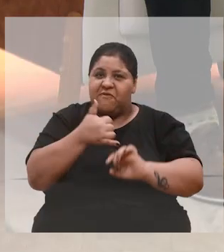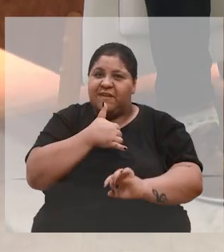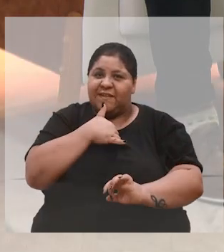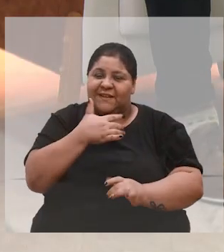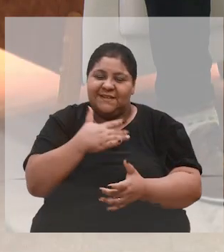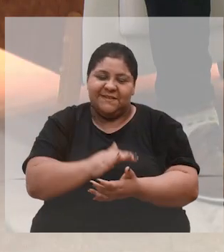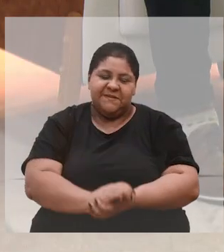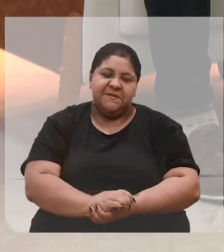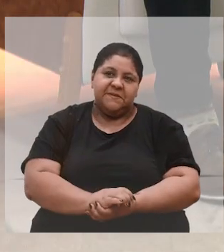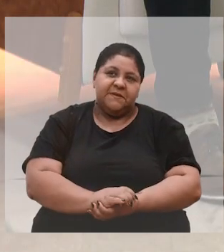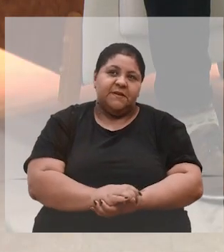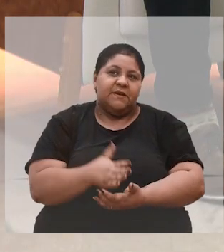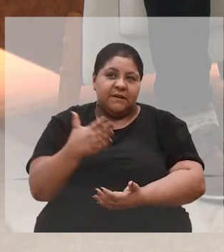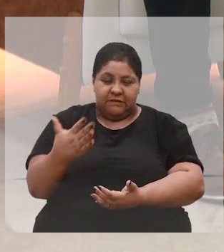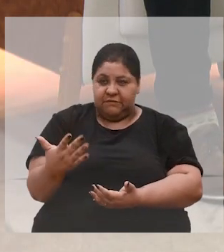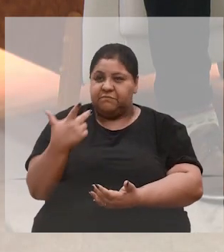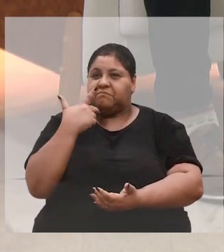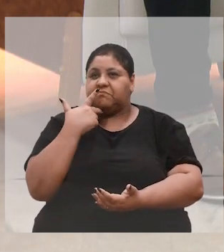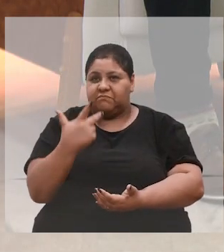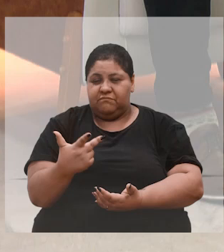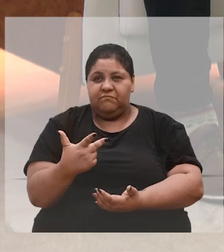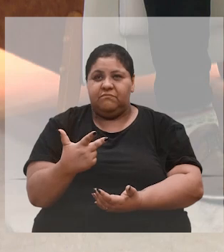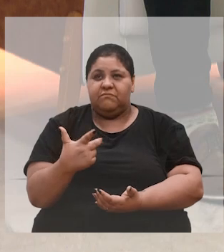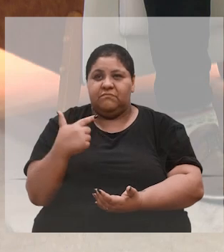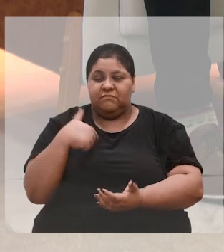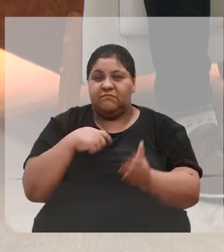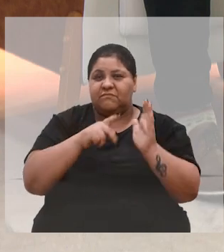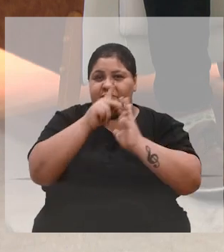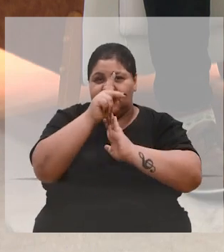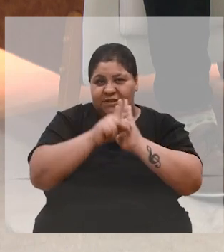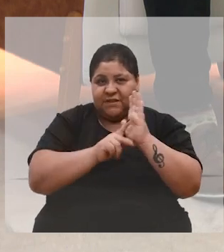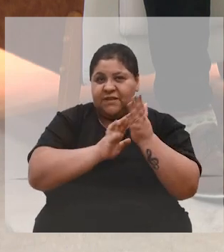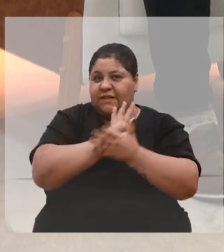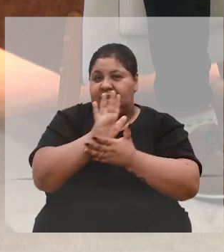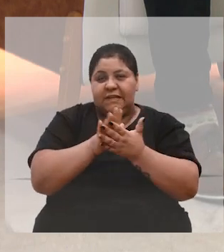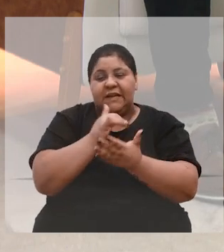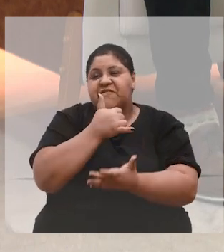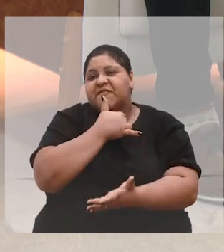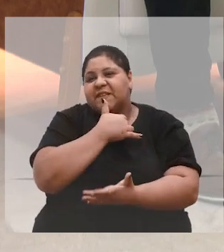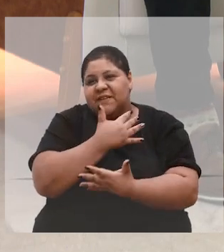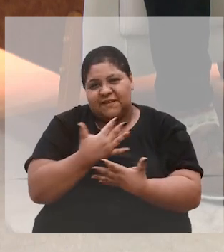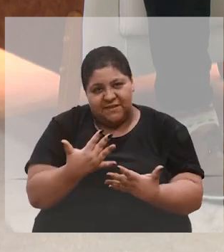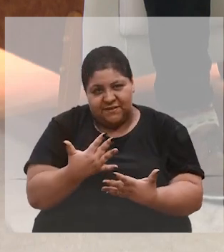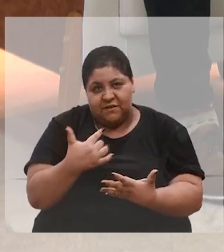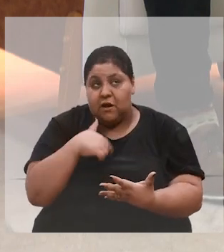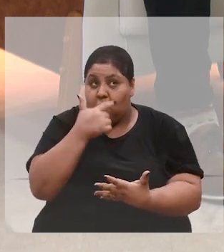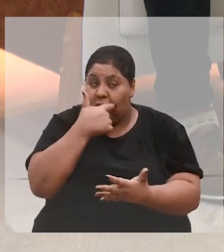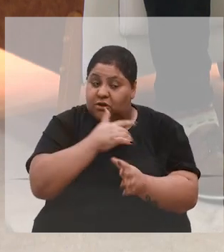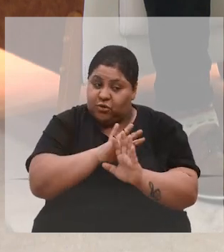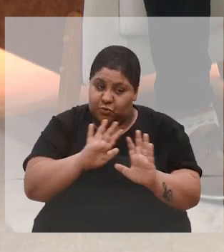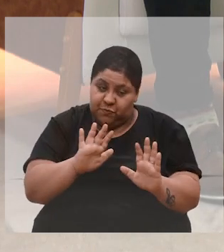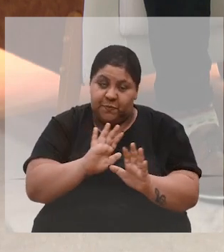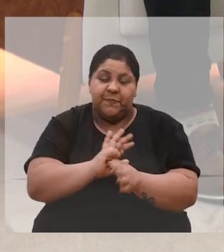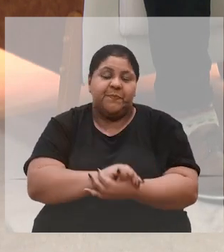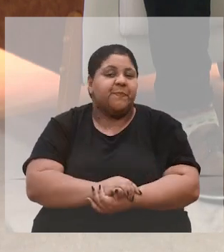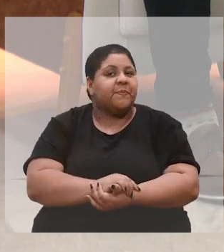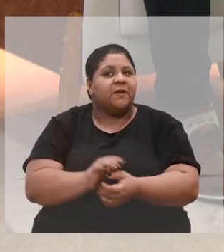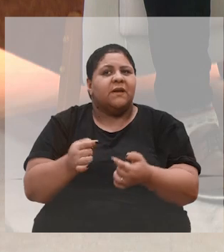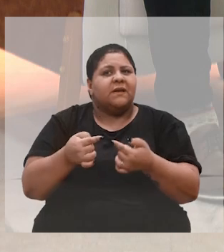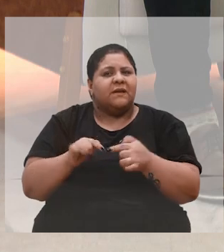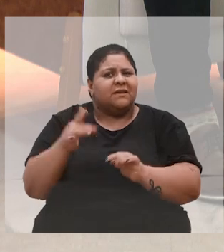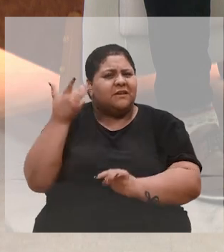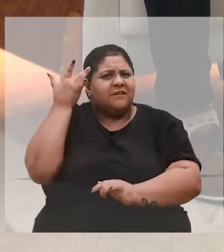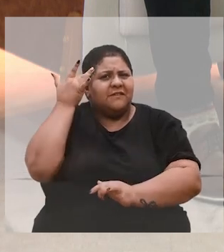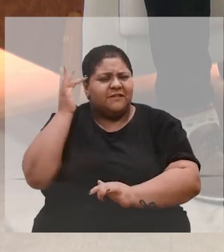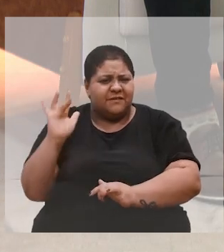Bem, quando eu falo dos meus projetos, ninguém fica triste, eu acho. Mas